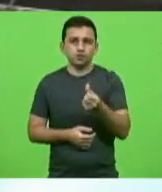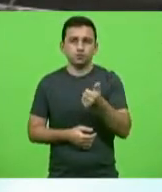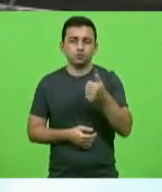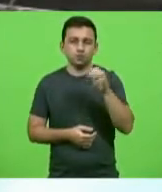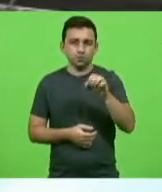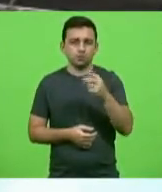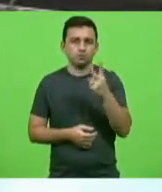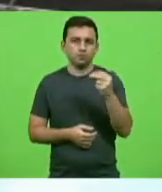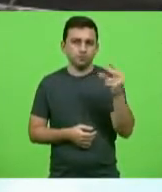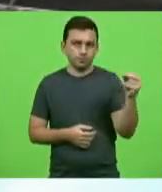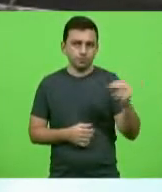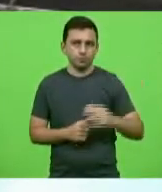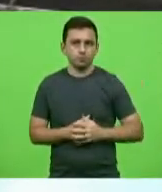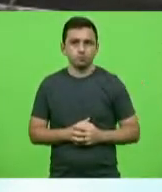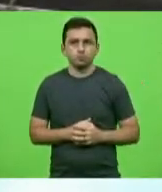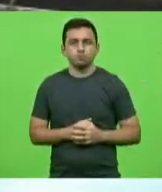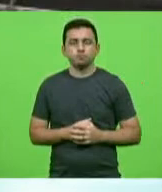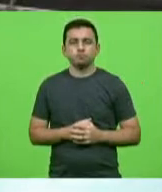26/10/2020.